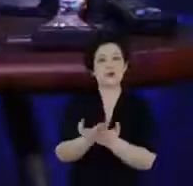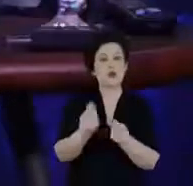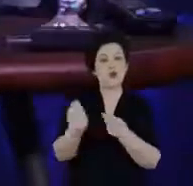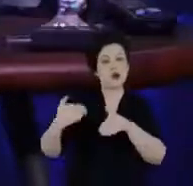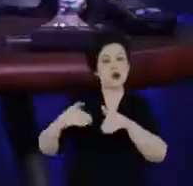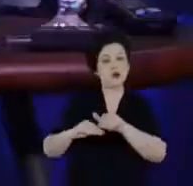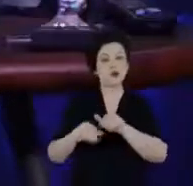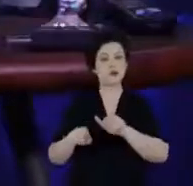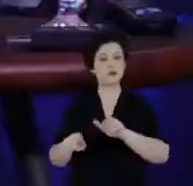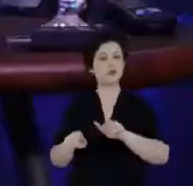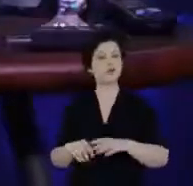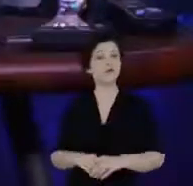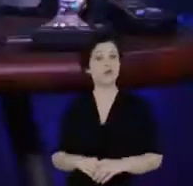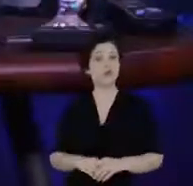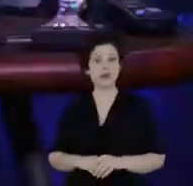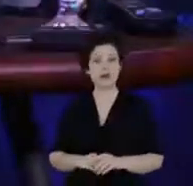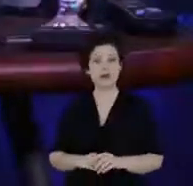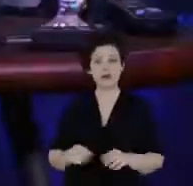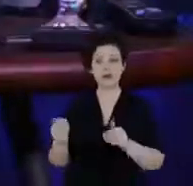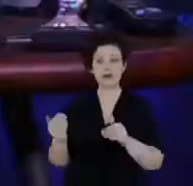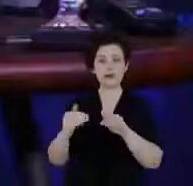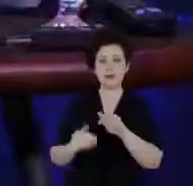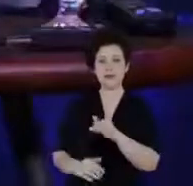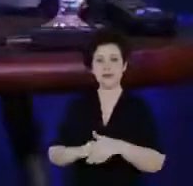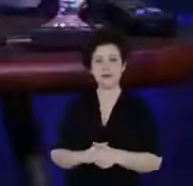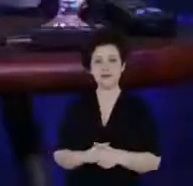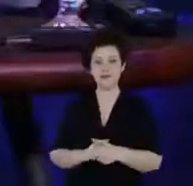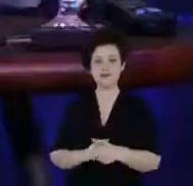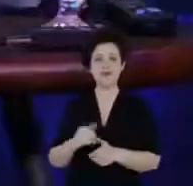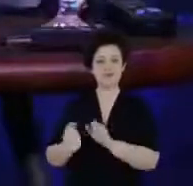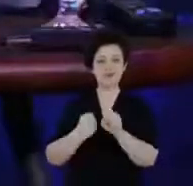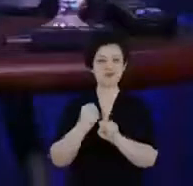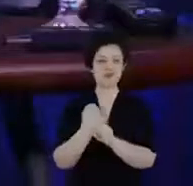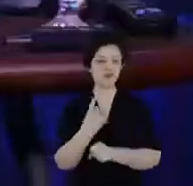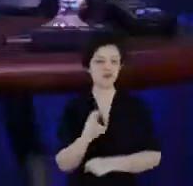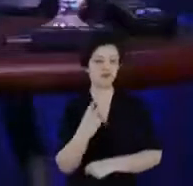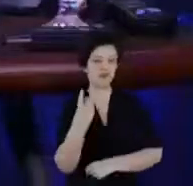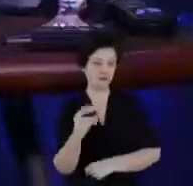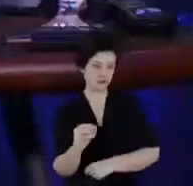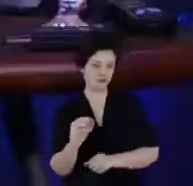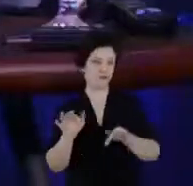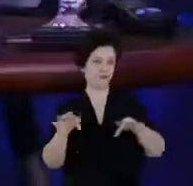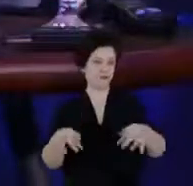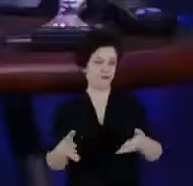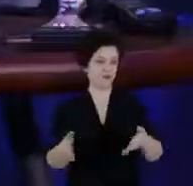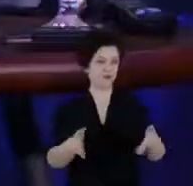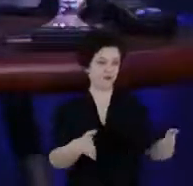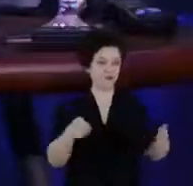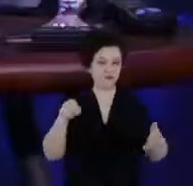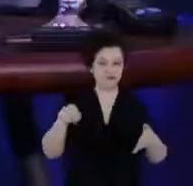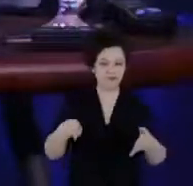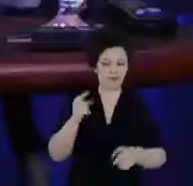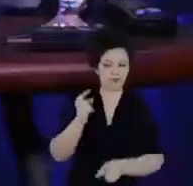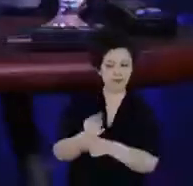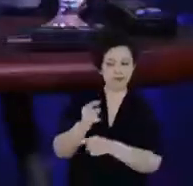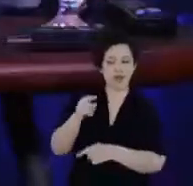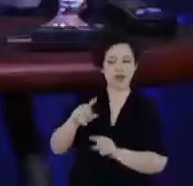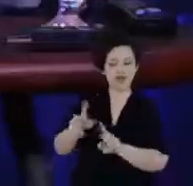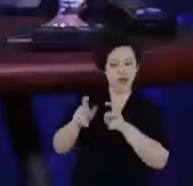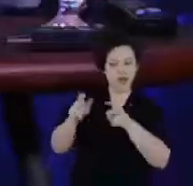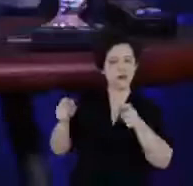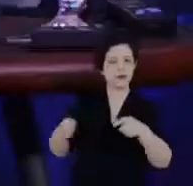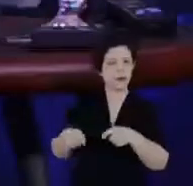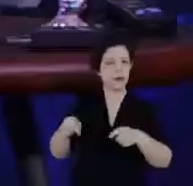foi lançado no final do ano de 2020 e ali a gente já tinha uma